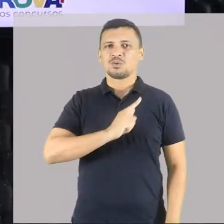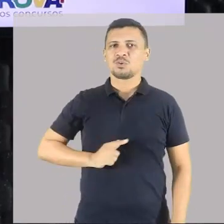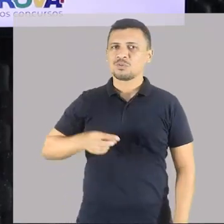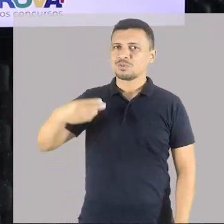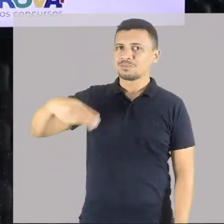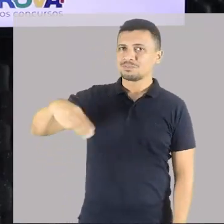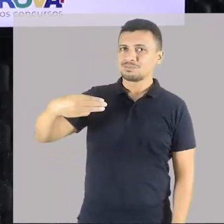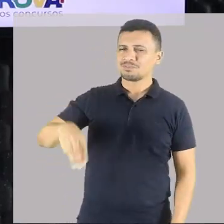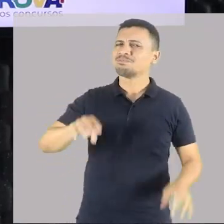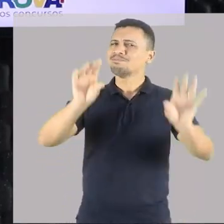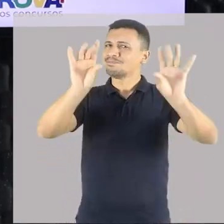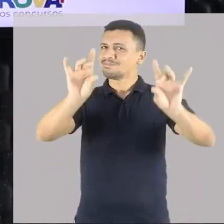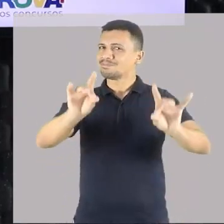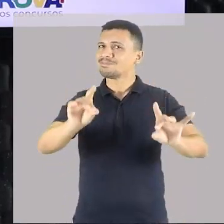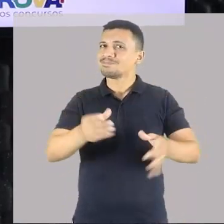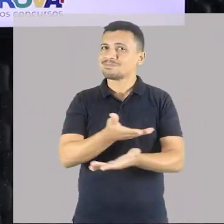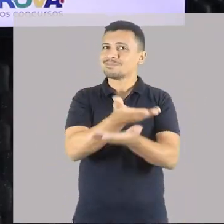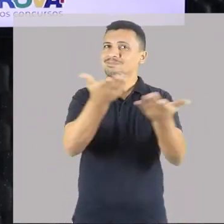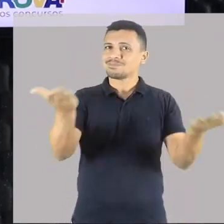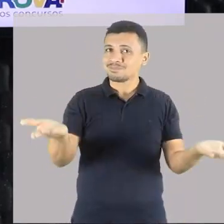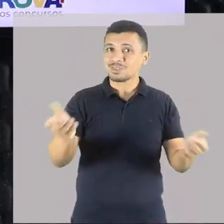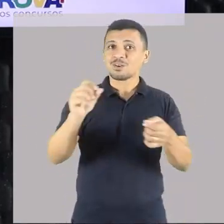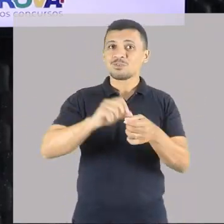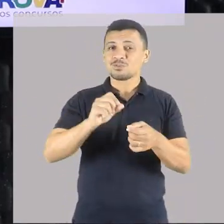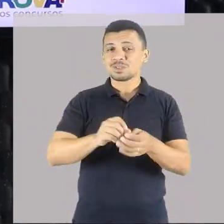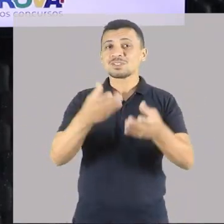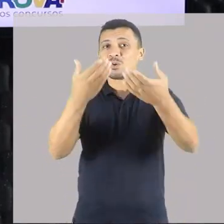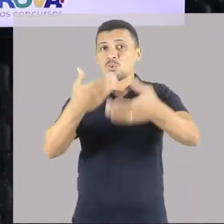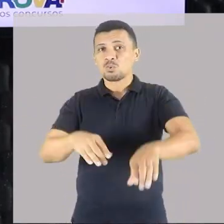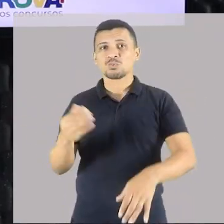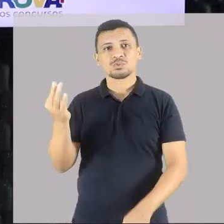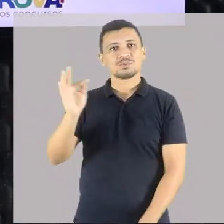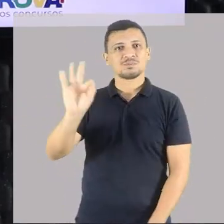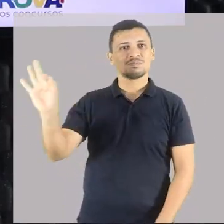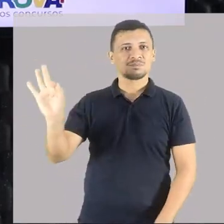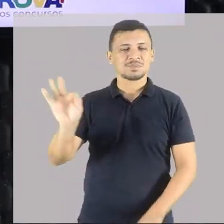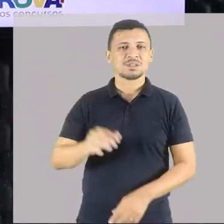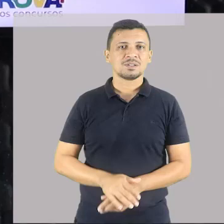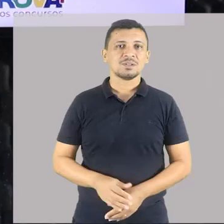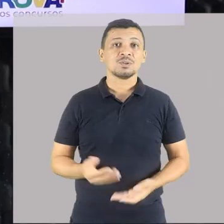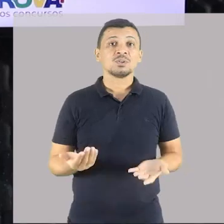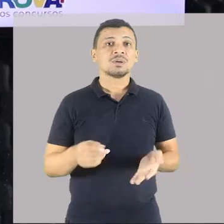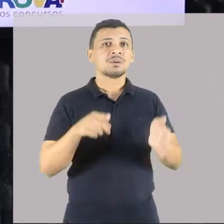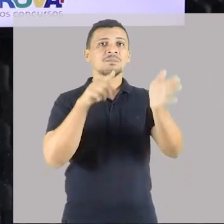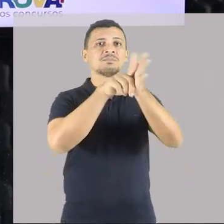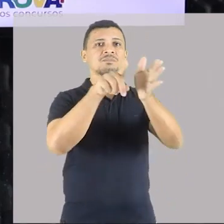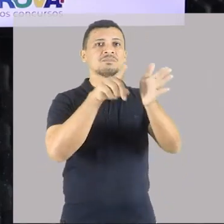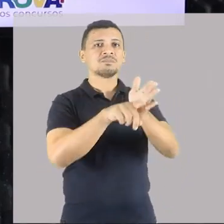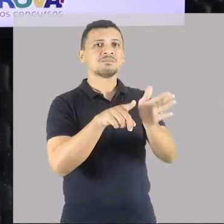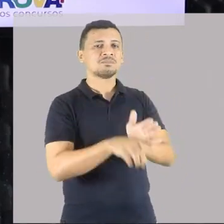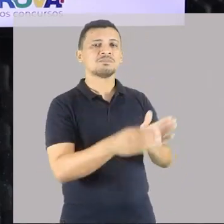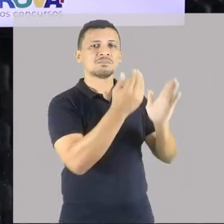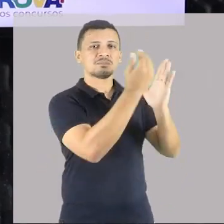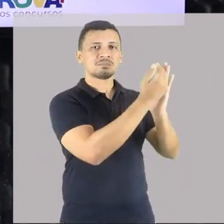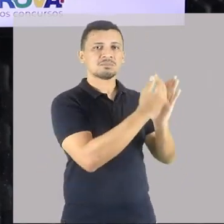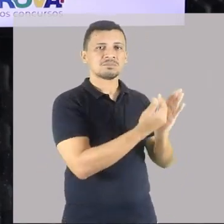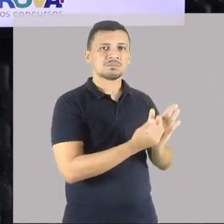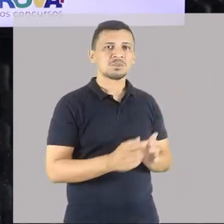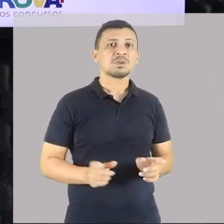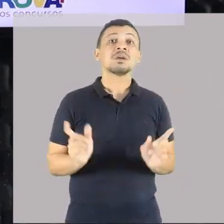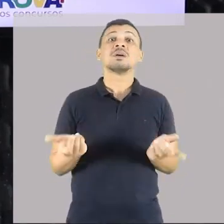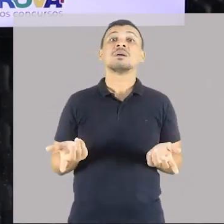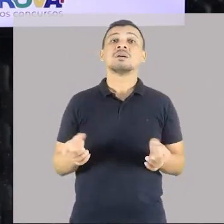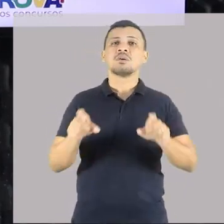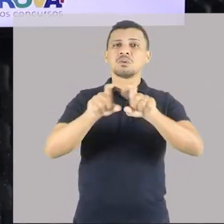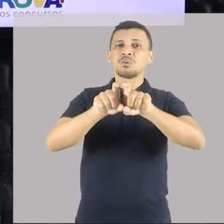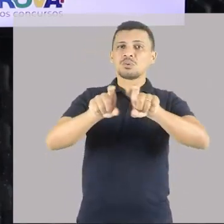para você que irá fazer o concurso federal. Hoje nós vamos fazer uma lista de questões envolvendo termos das orações.